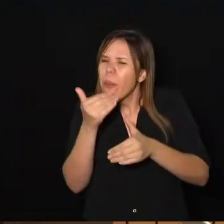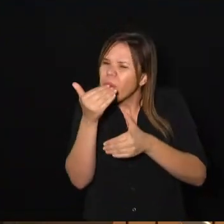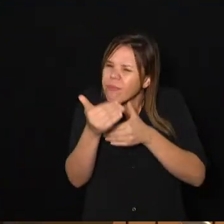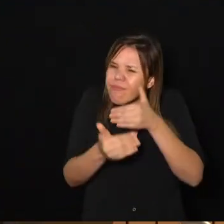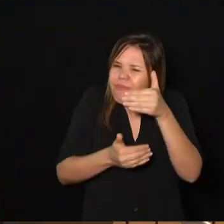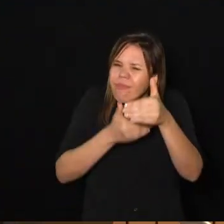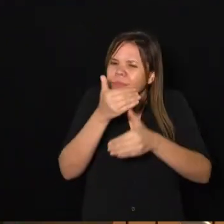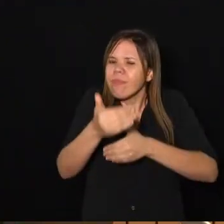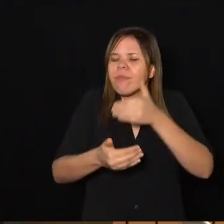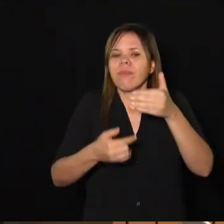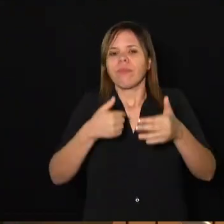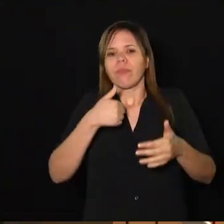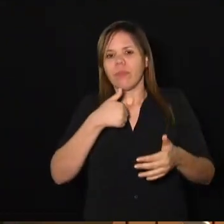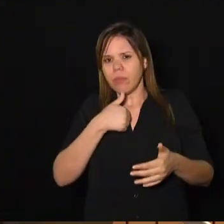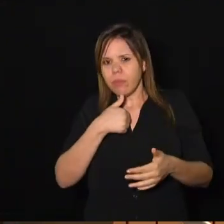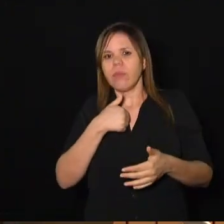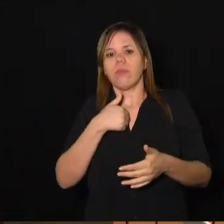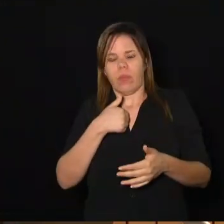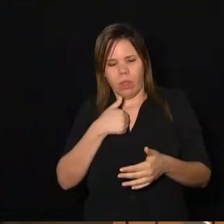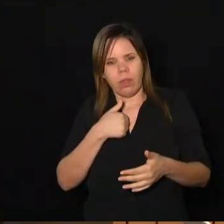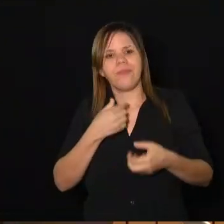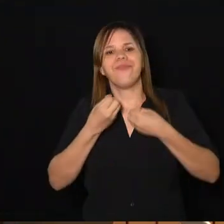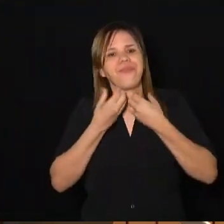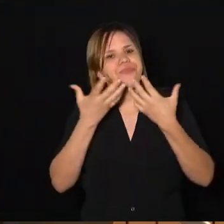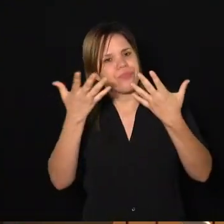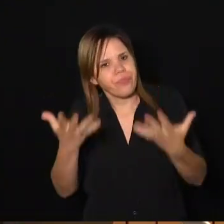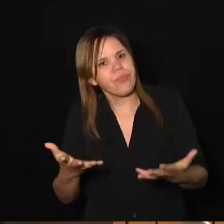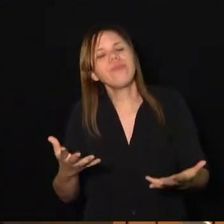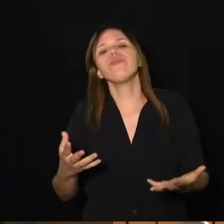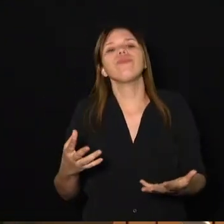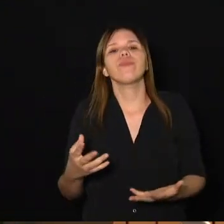minha parte eu estou fazendo tenho falado com os vereadores